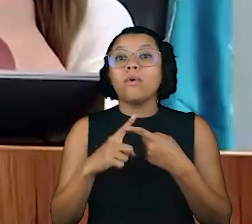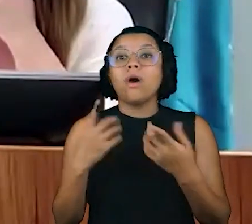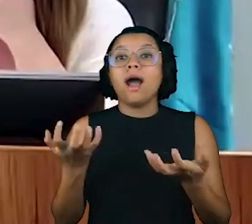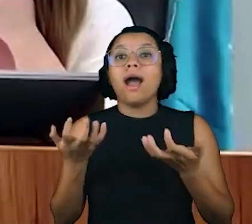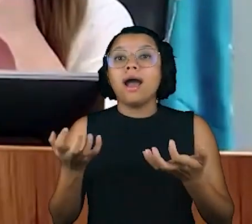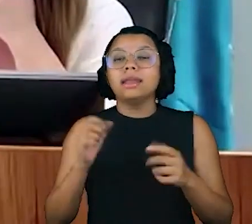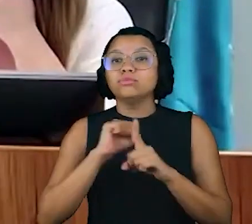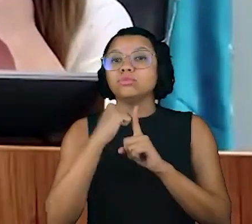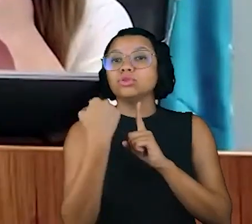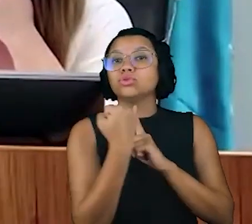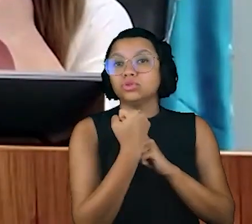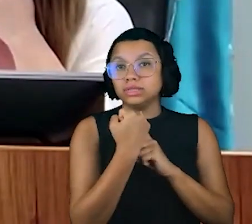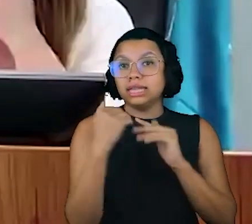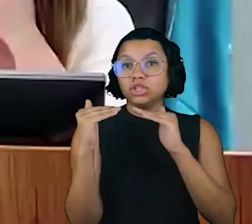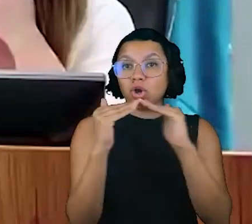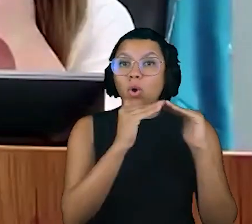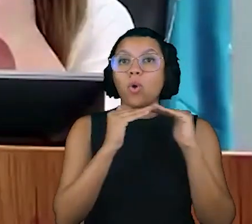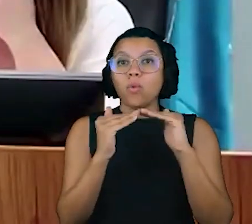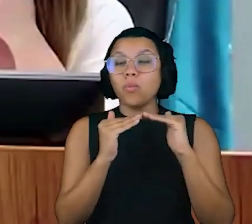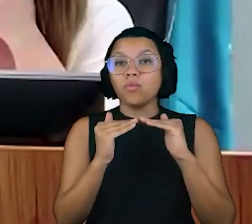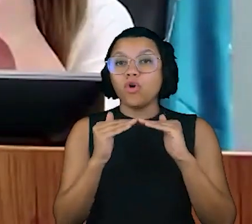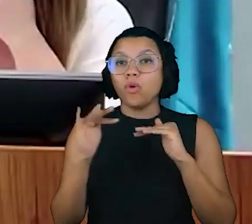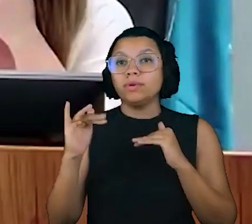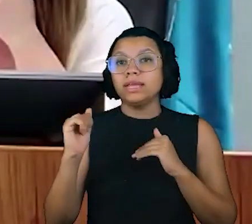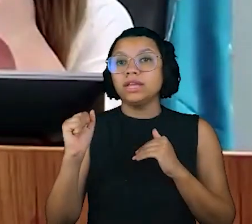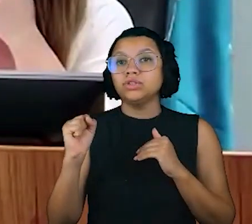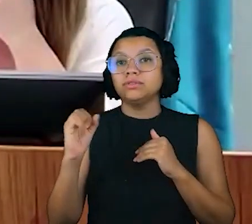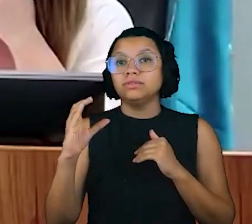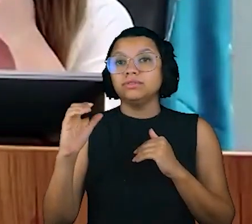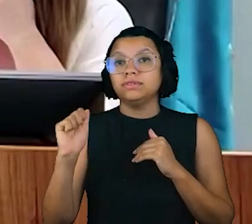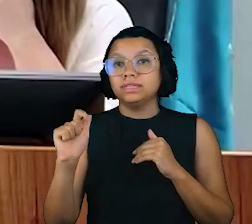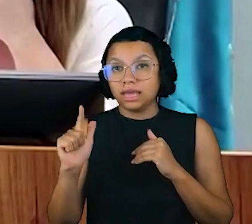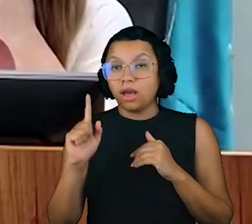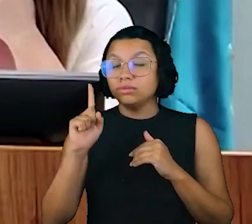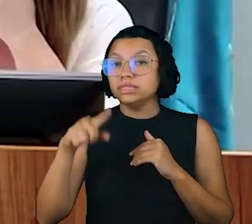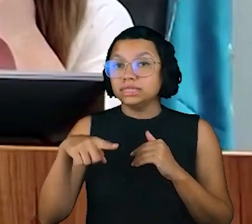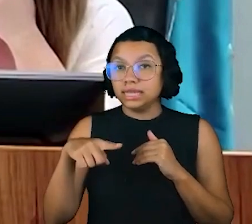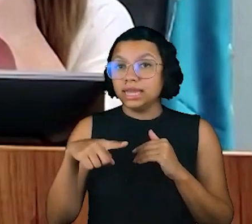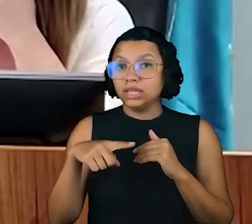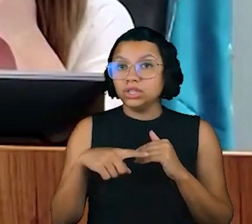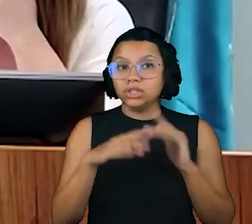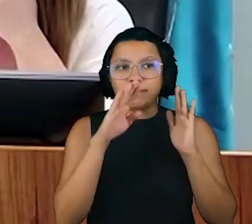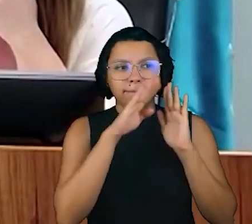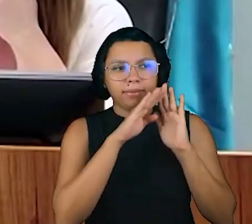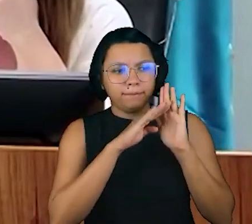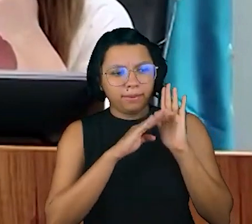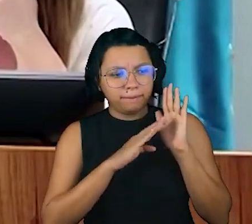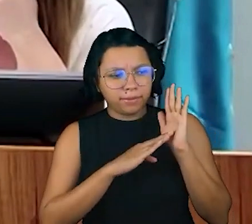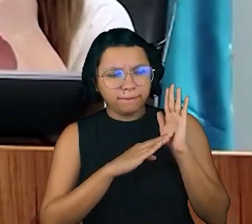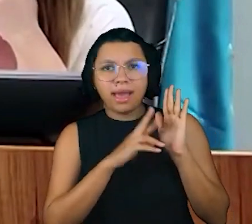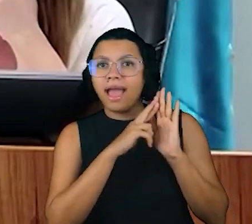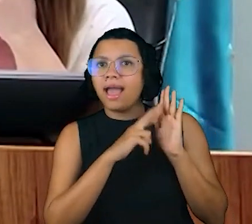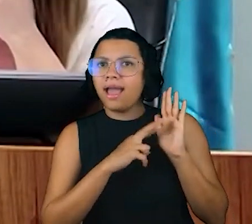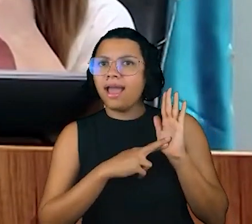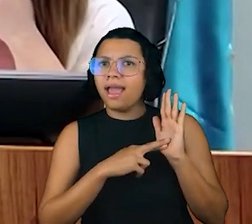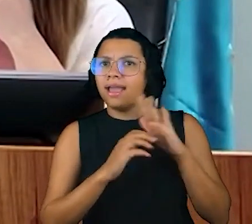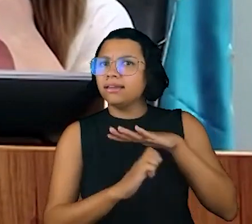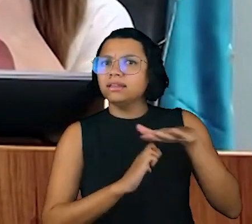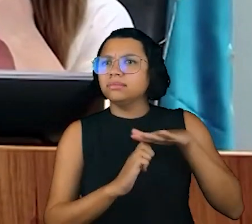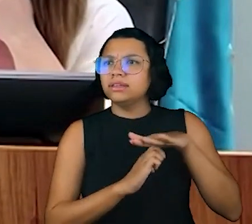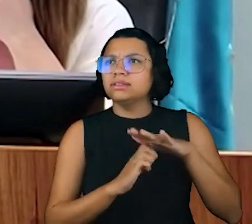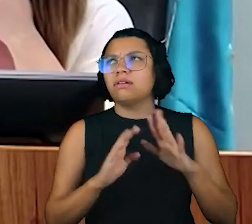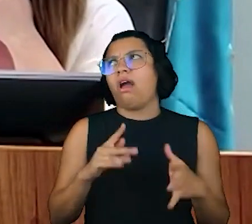que a conformidade fiscal seja a pauta empresarial. Mas cobra muito,